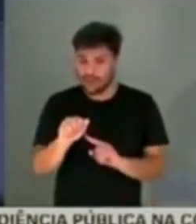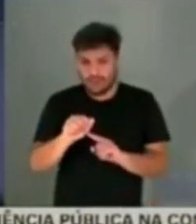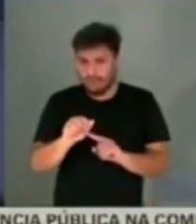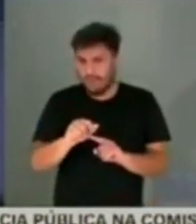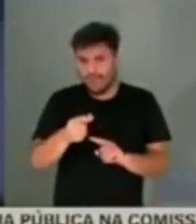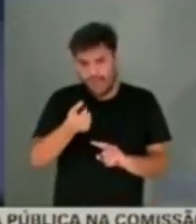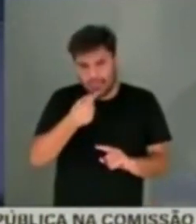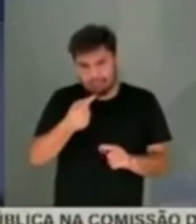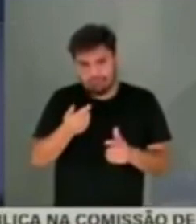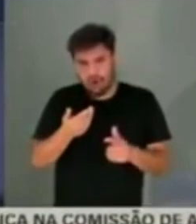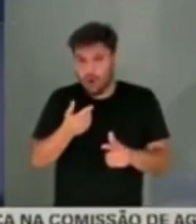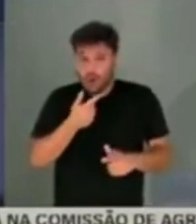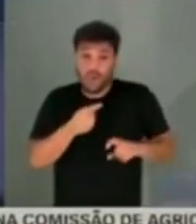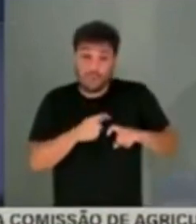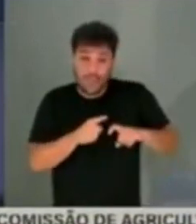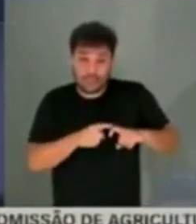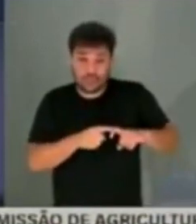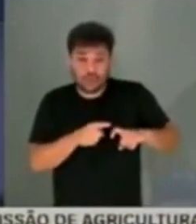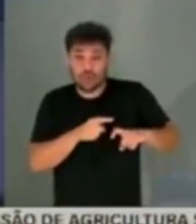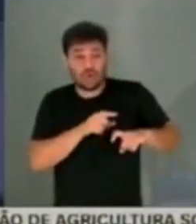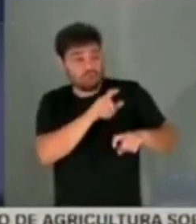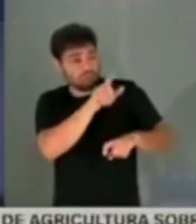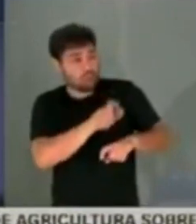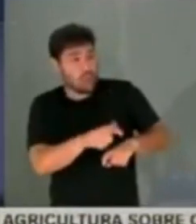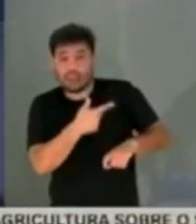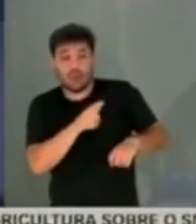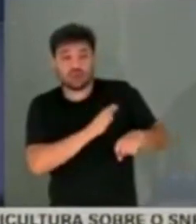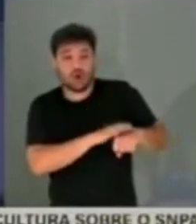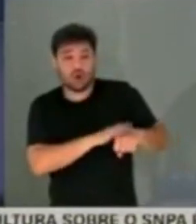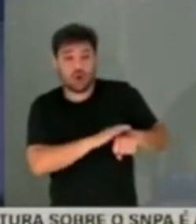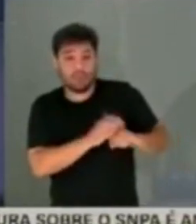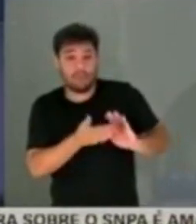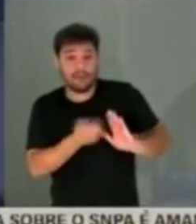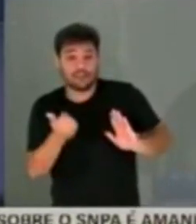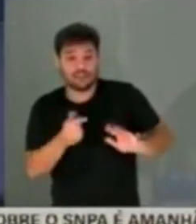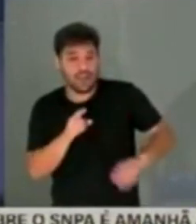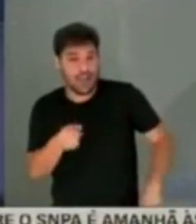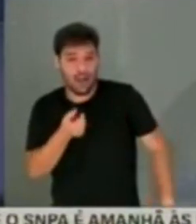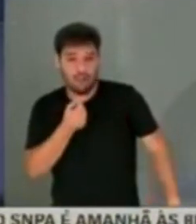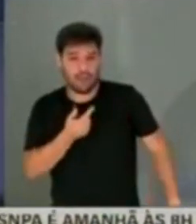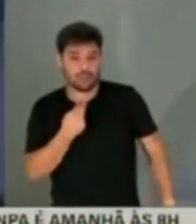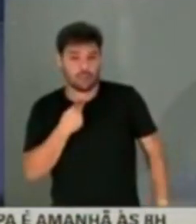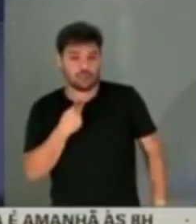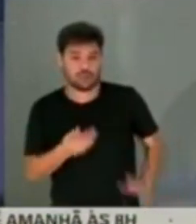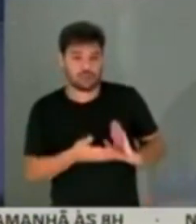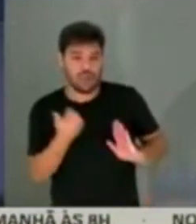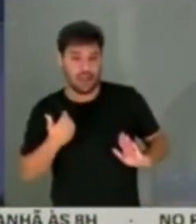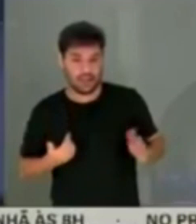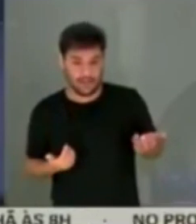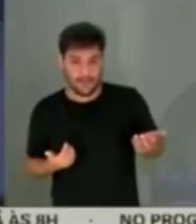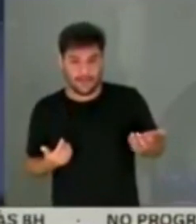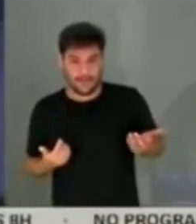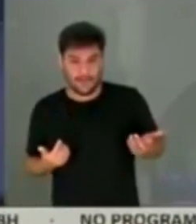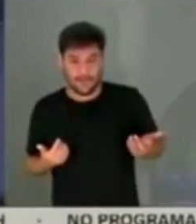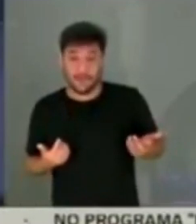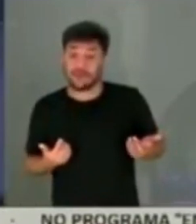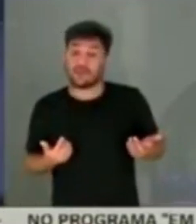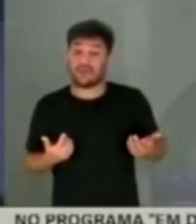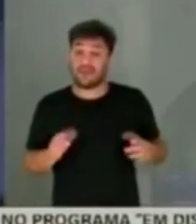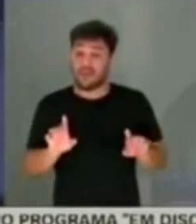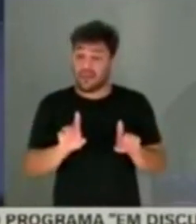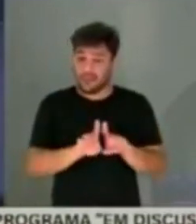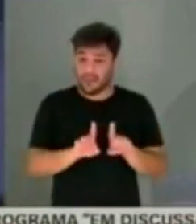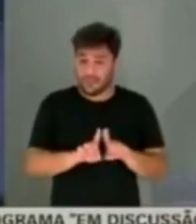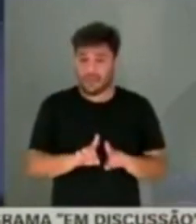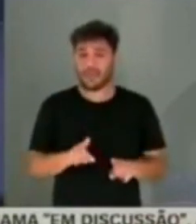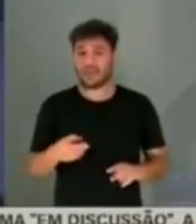tinha como, o médico, eu digo, ele não tinha autonomia para retirar esse item. Chegou a um ponto